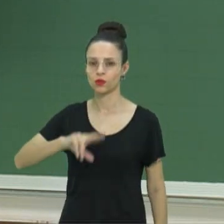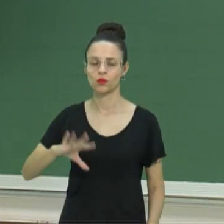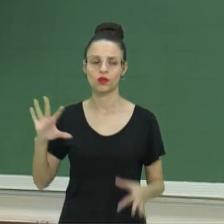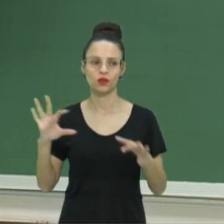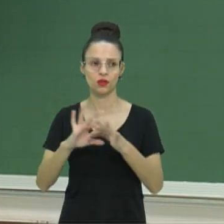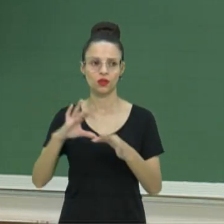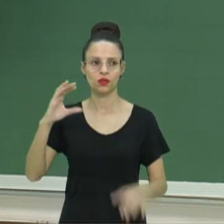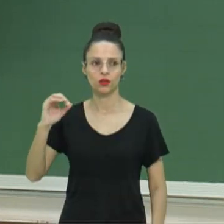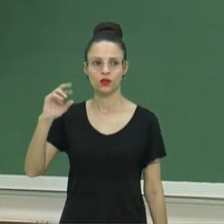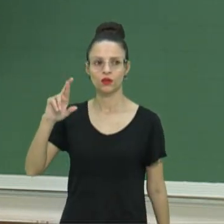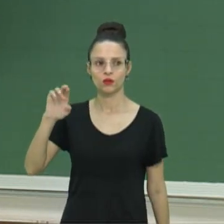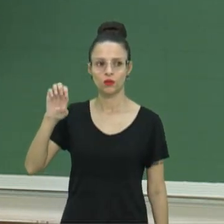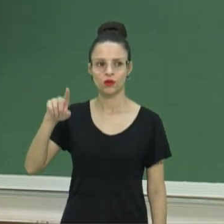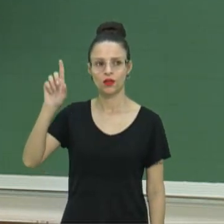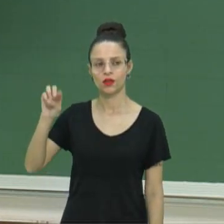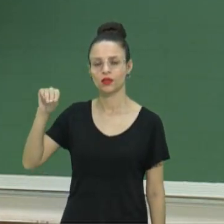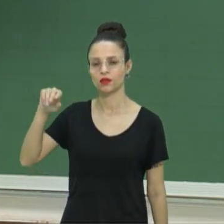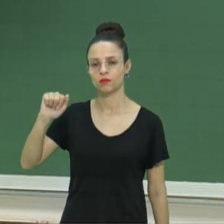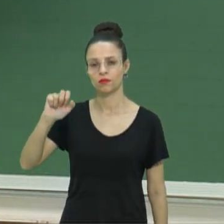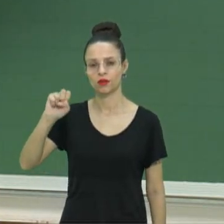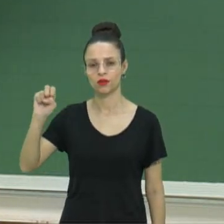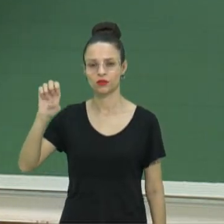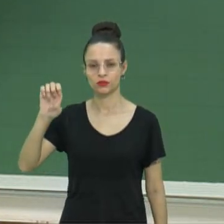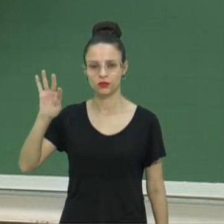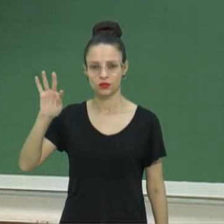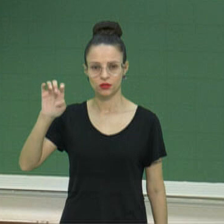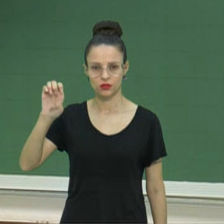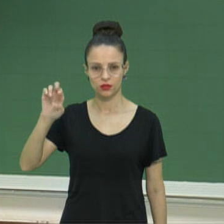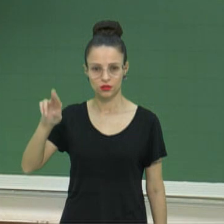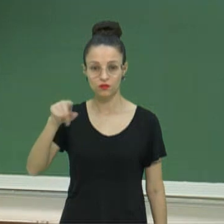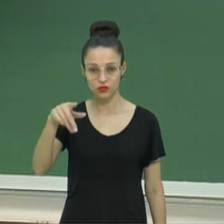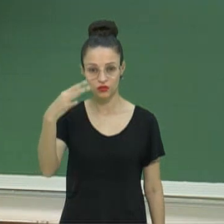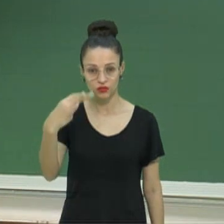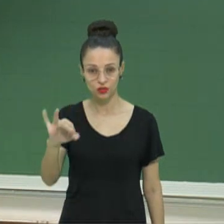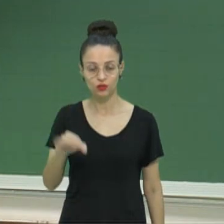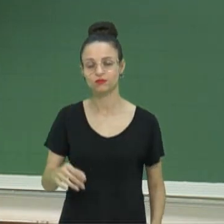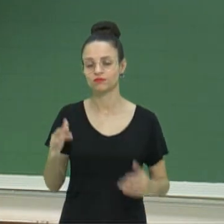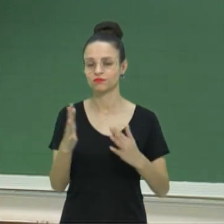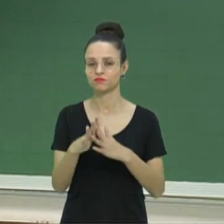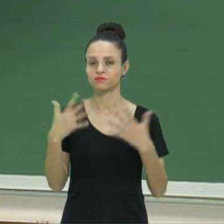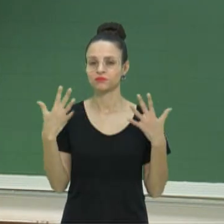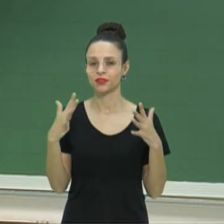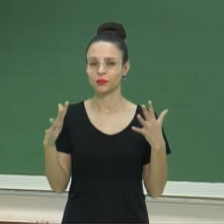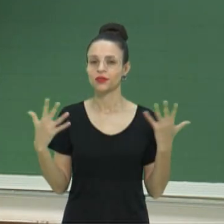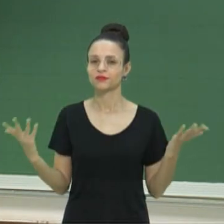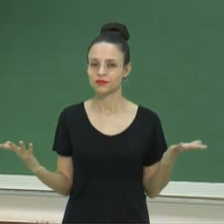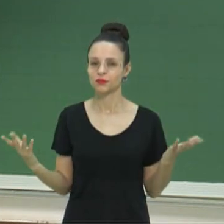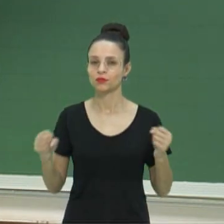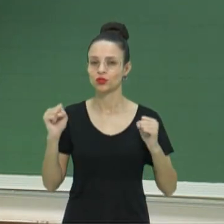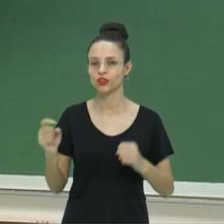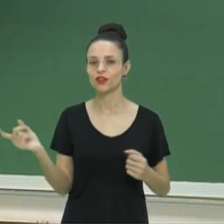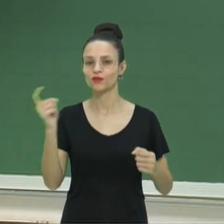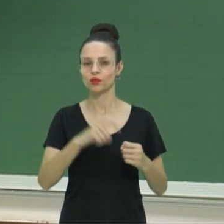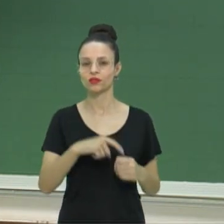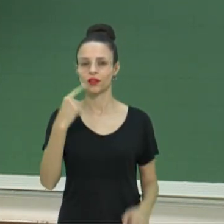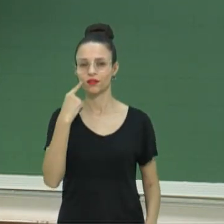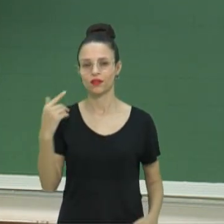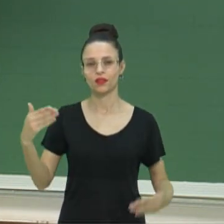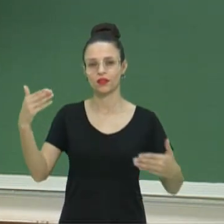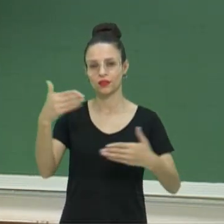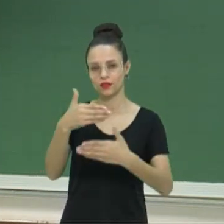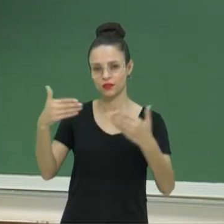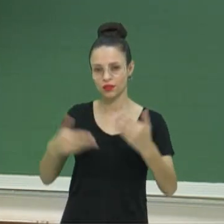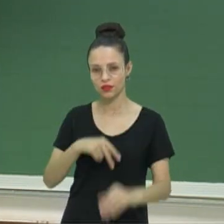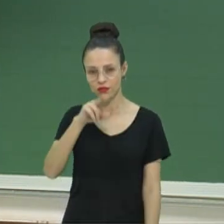é o masseter. Então, você que acertou essa questão, parabéns. Também podia voltar nos slides anteriores lá fazer